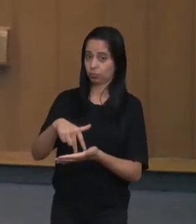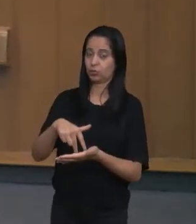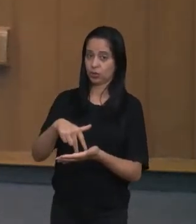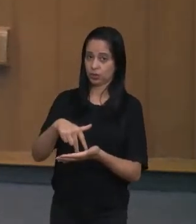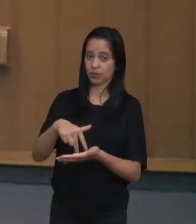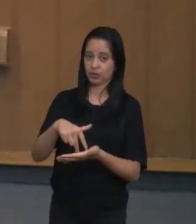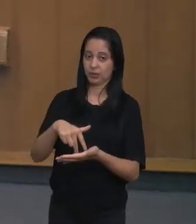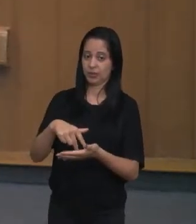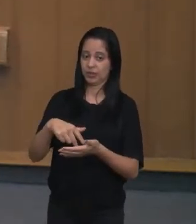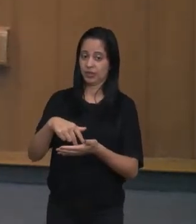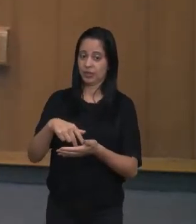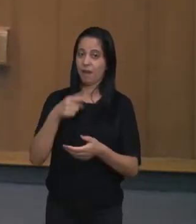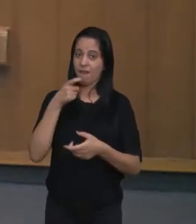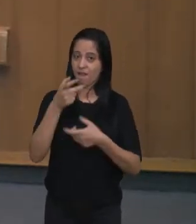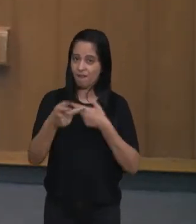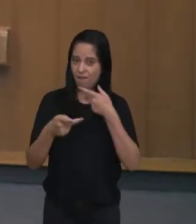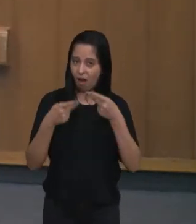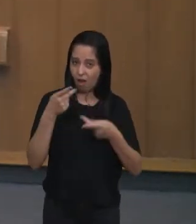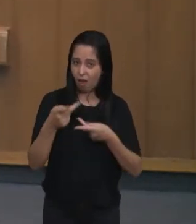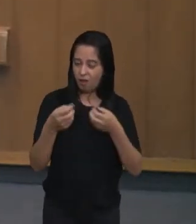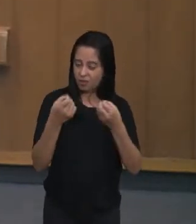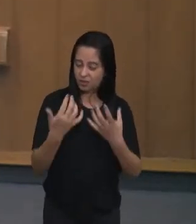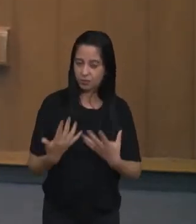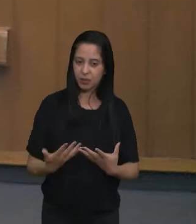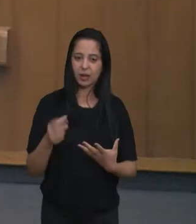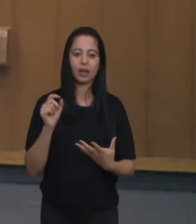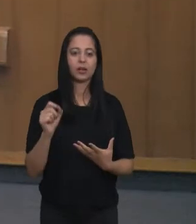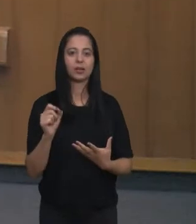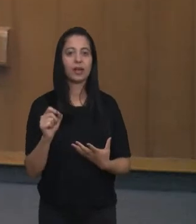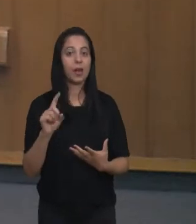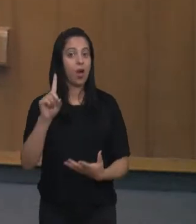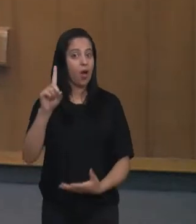de dizer algumas palavras, né, ao nosso